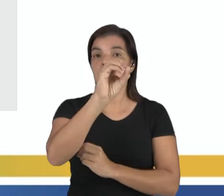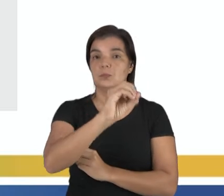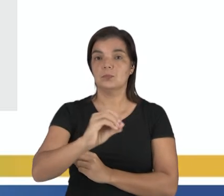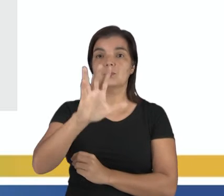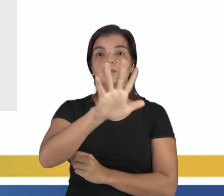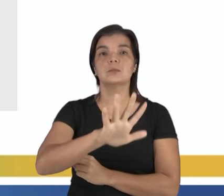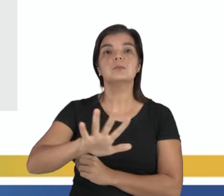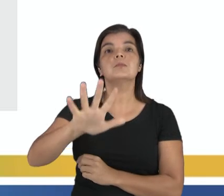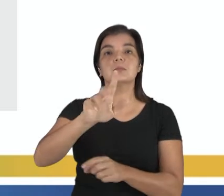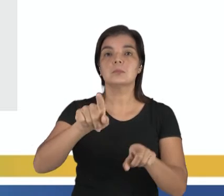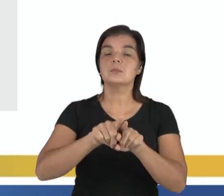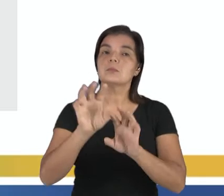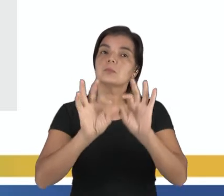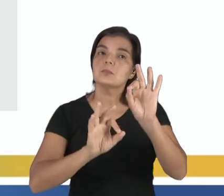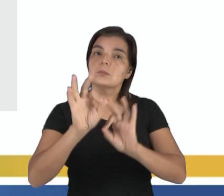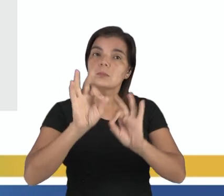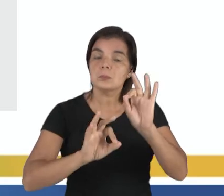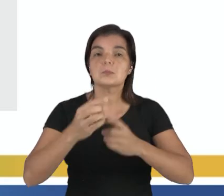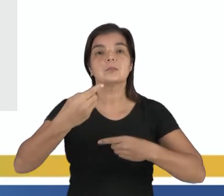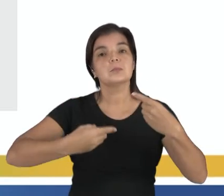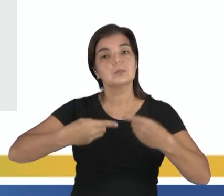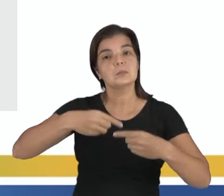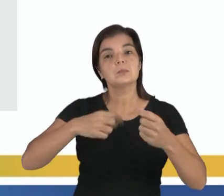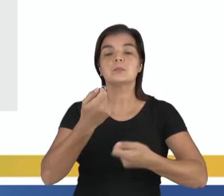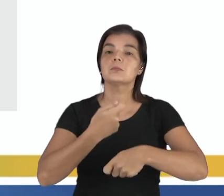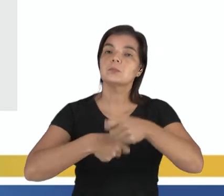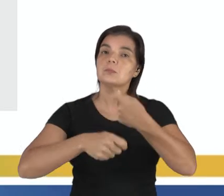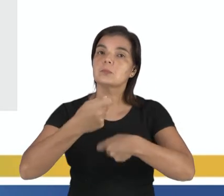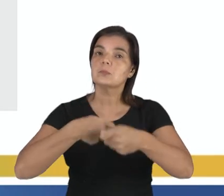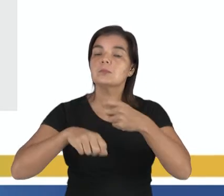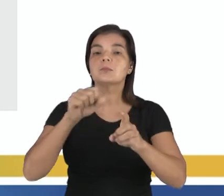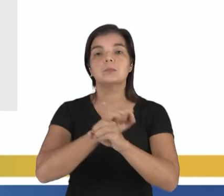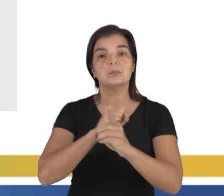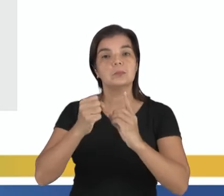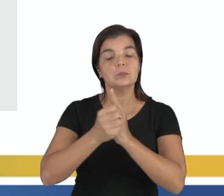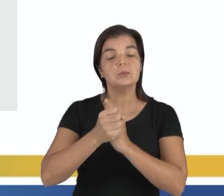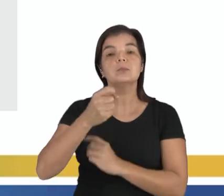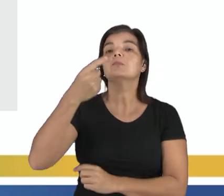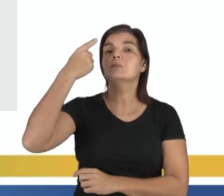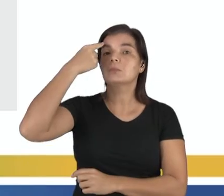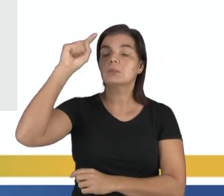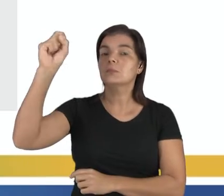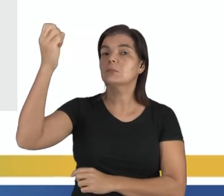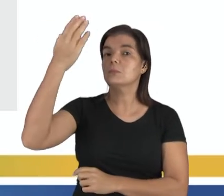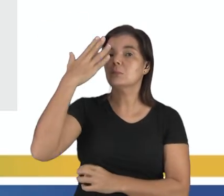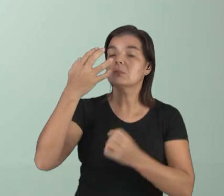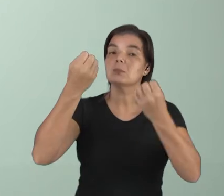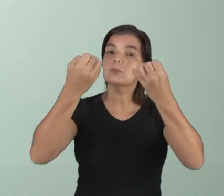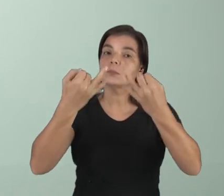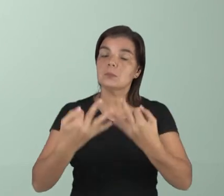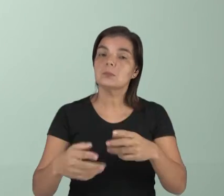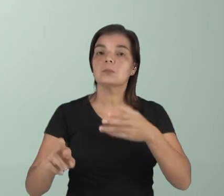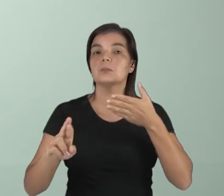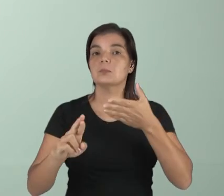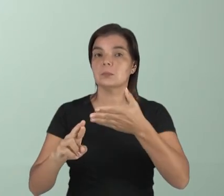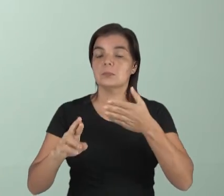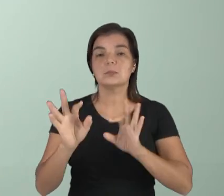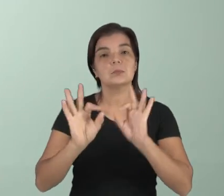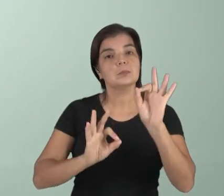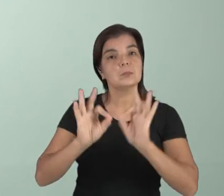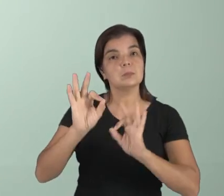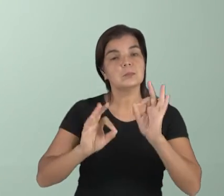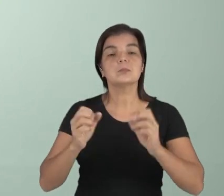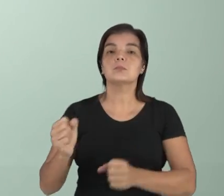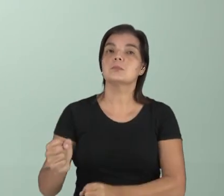então, à organização política, econômica e social, né? Essas ideias iluministas, como eu falei para vocês, aí referentes à organização